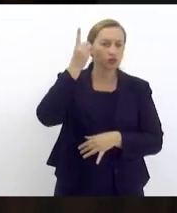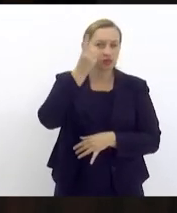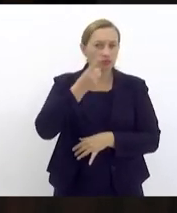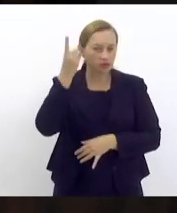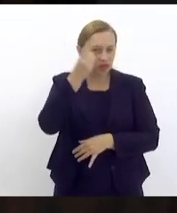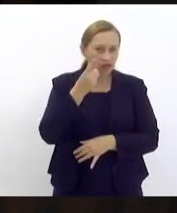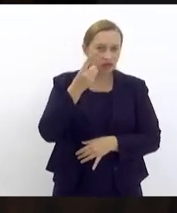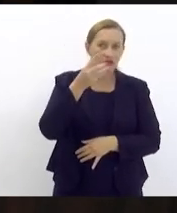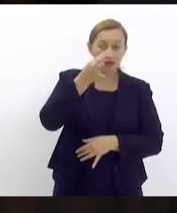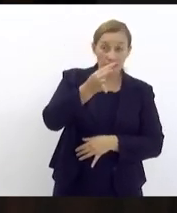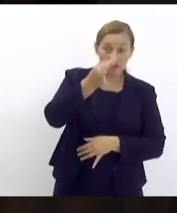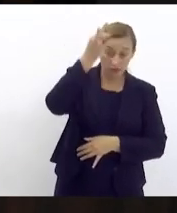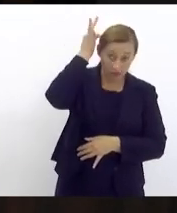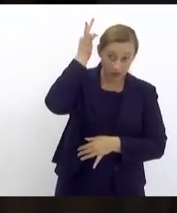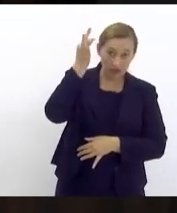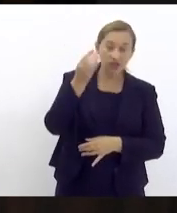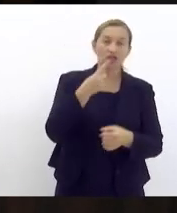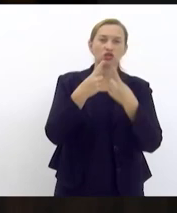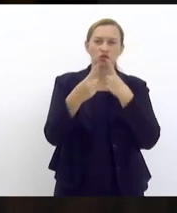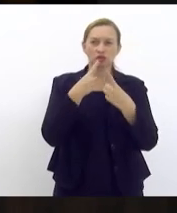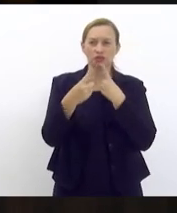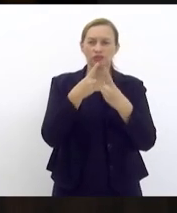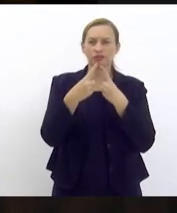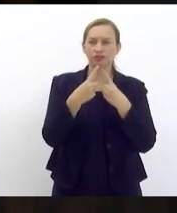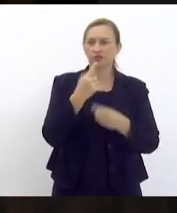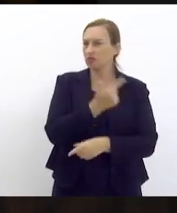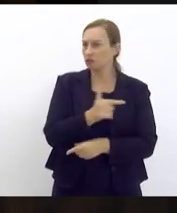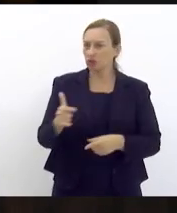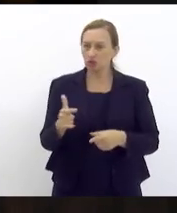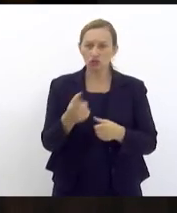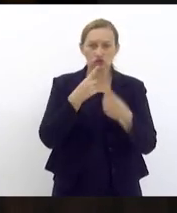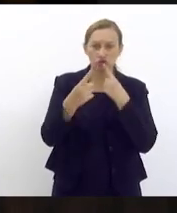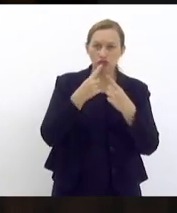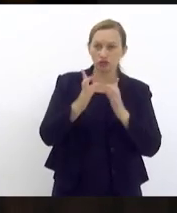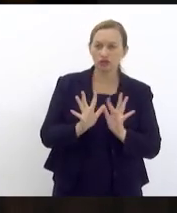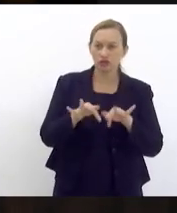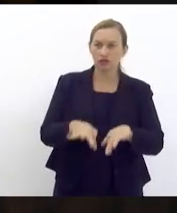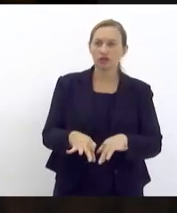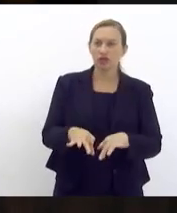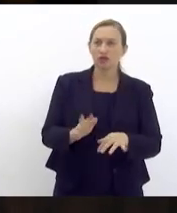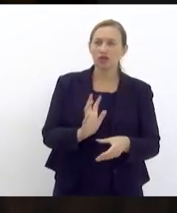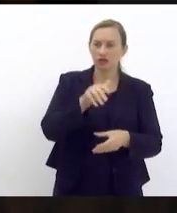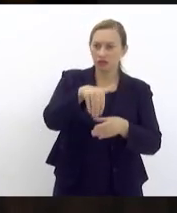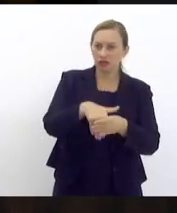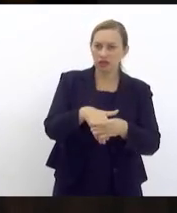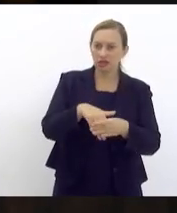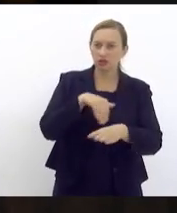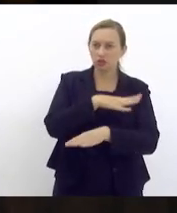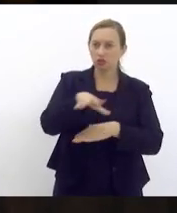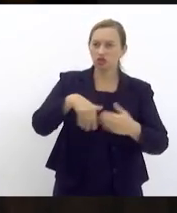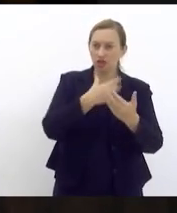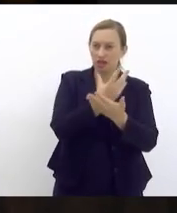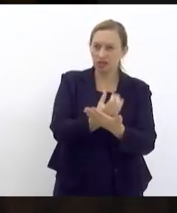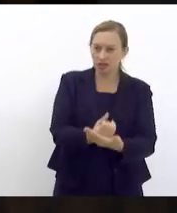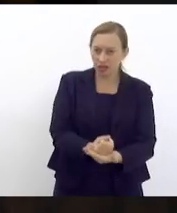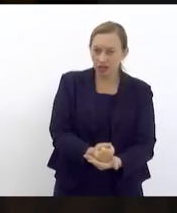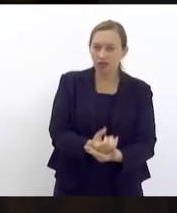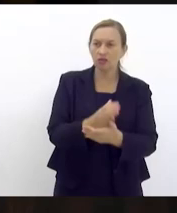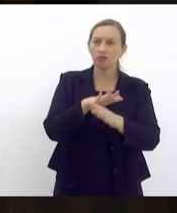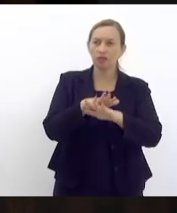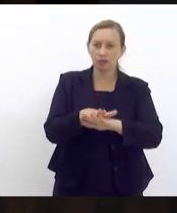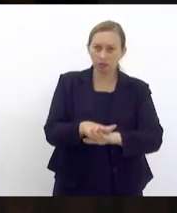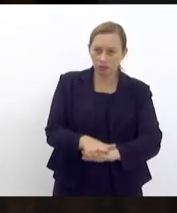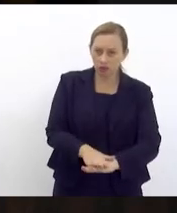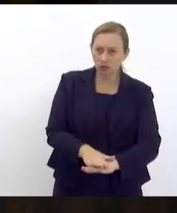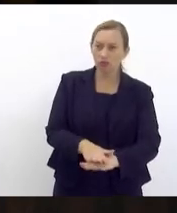Fred Pacheco em discussão no havendo Quem Queira discutir encerrada discussão em votação senhores que a própria